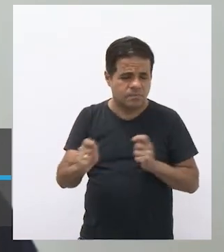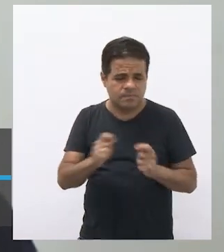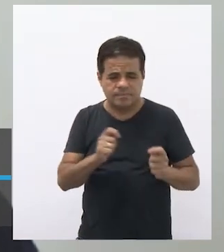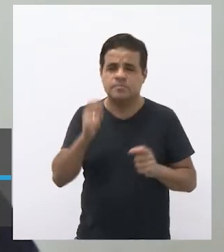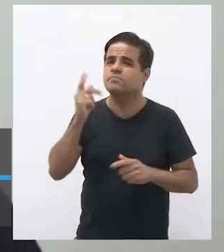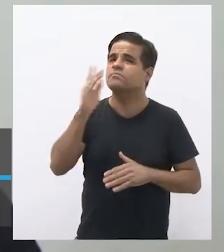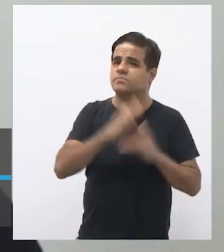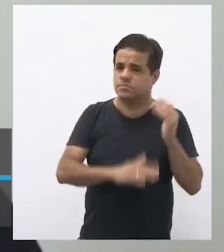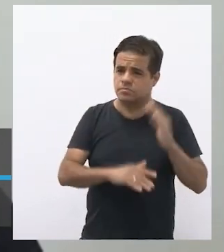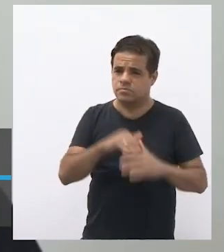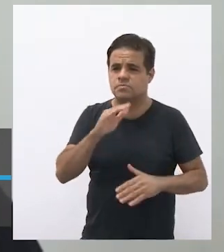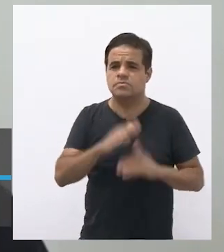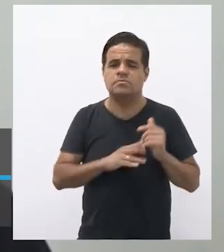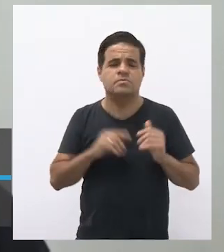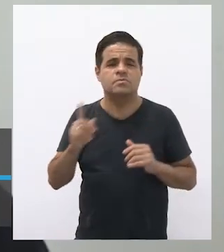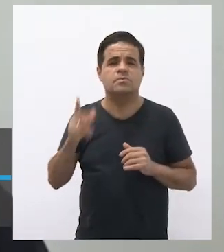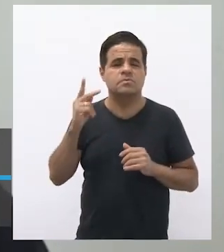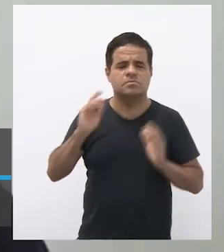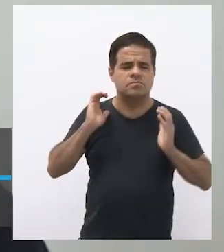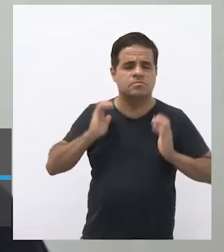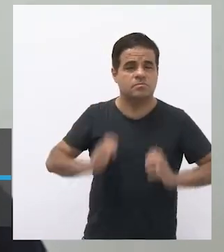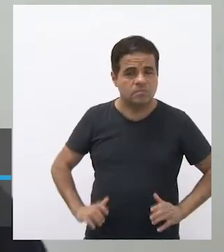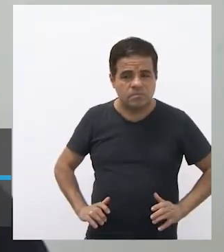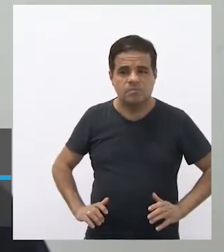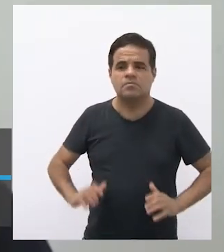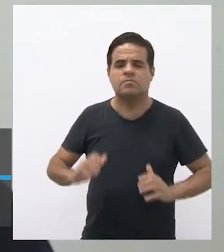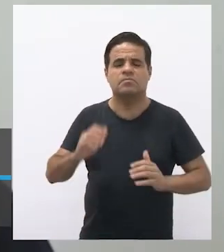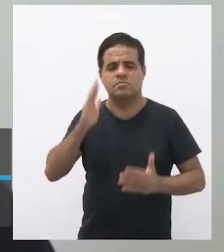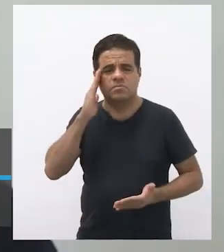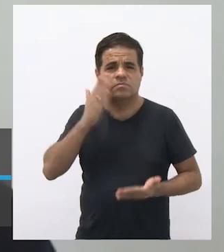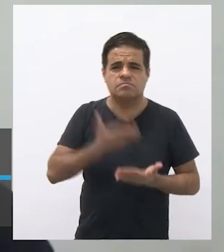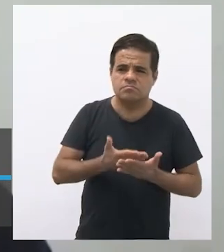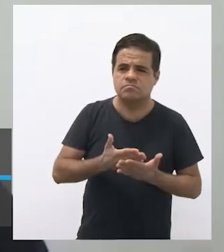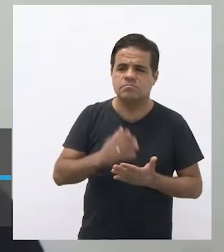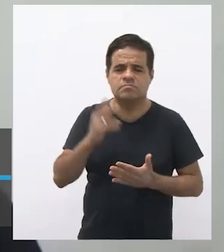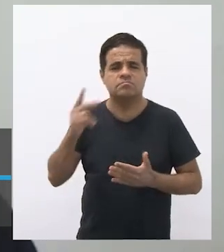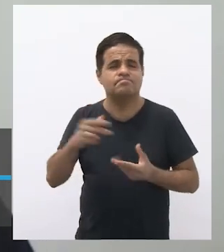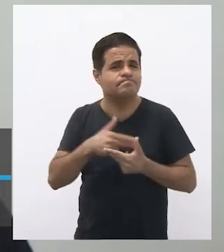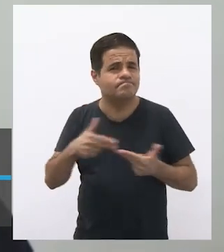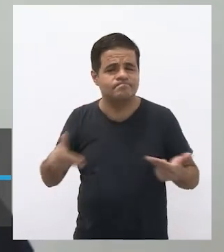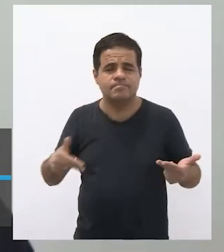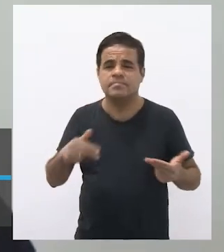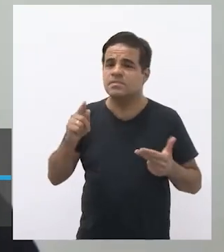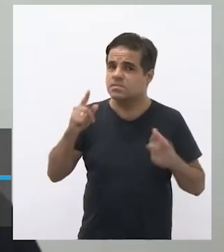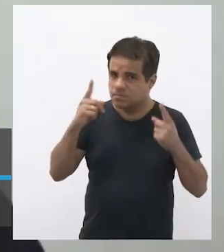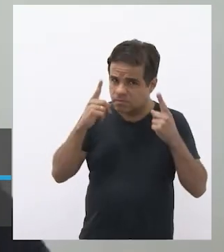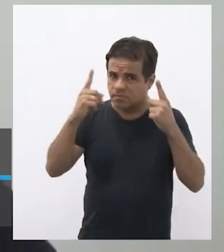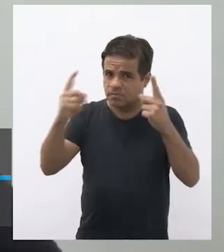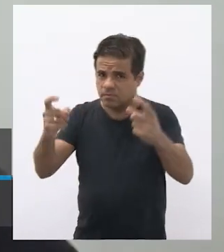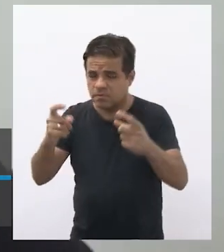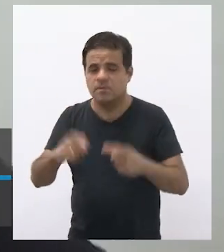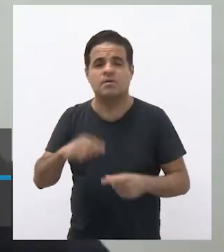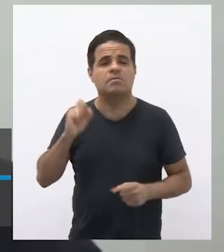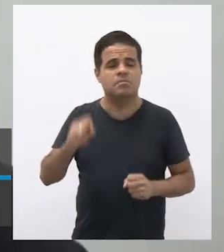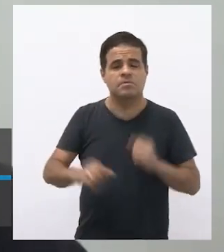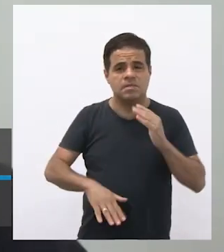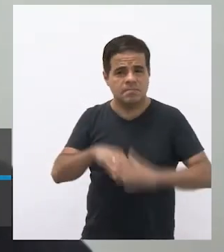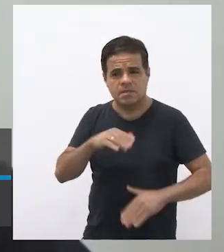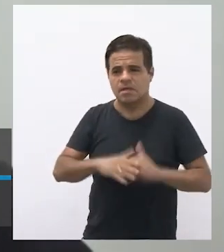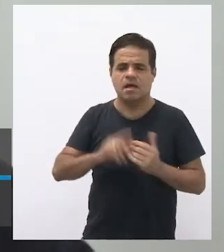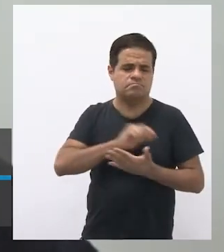legislações ordinárias, né? Eles têm um caráter supralegal, ou seja, embora eles estejam abaixo da Constituição Federal, eles